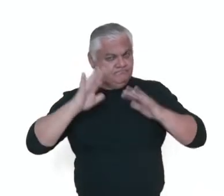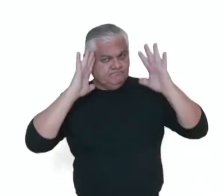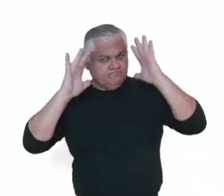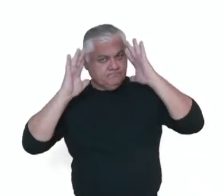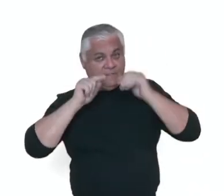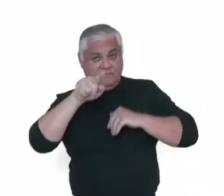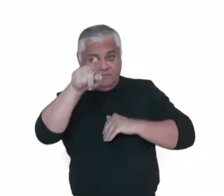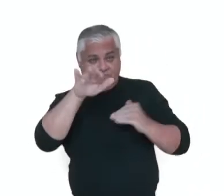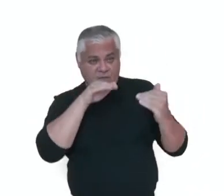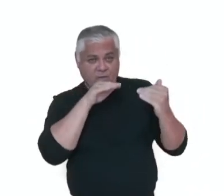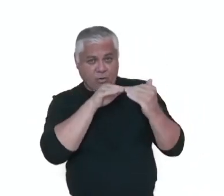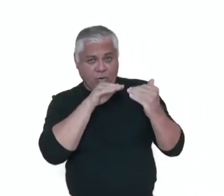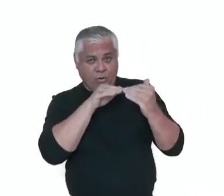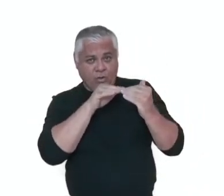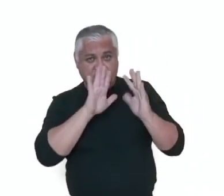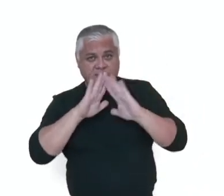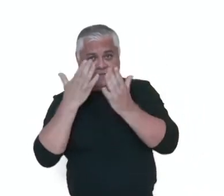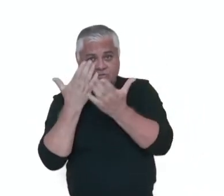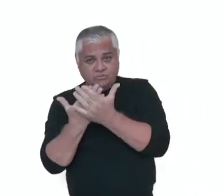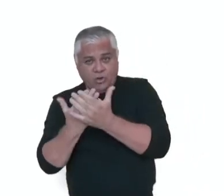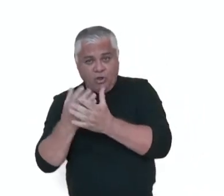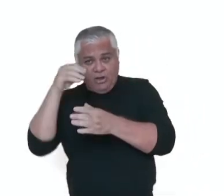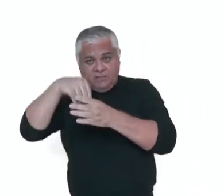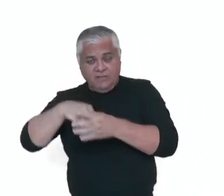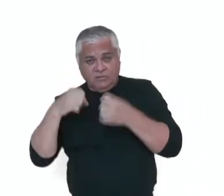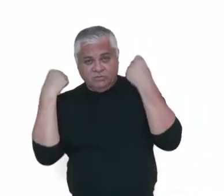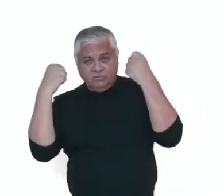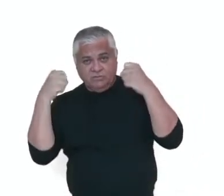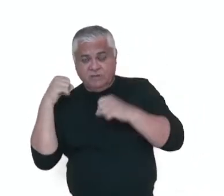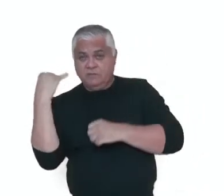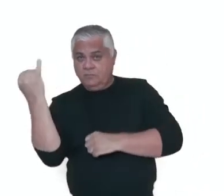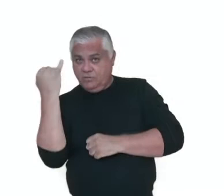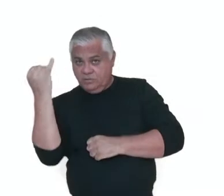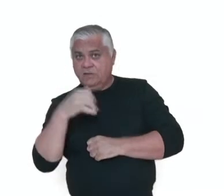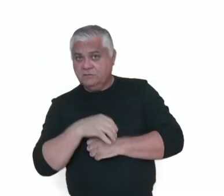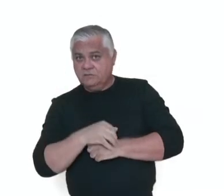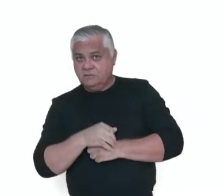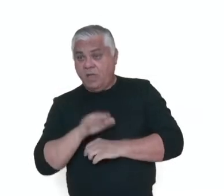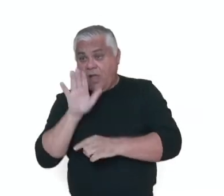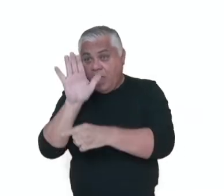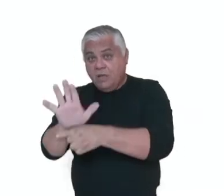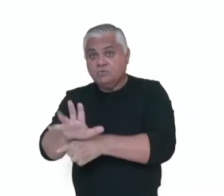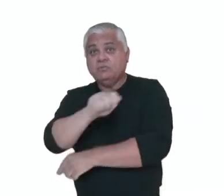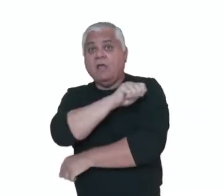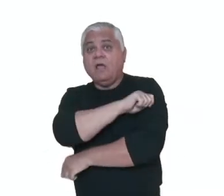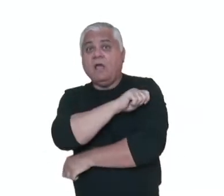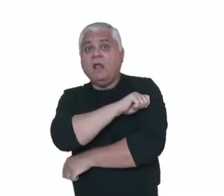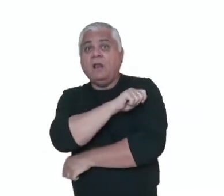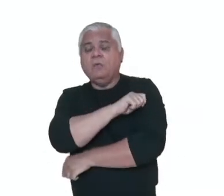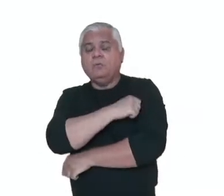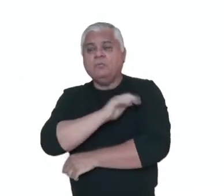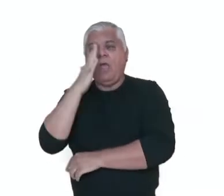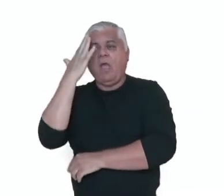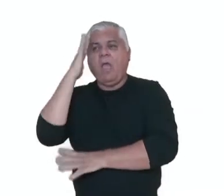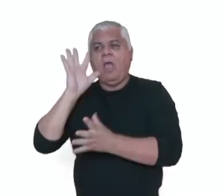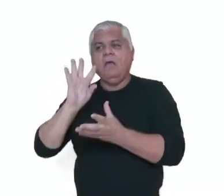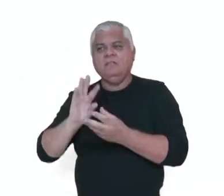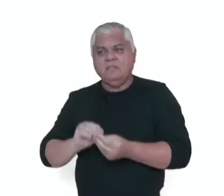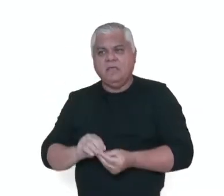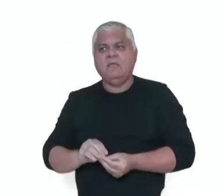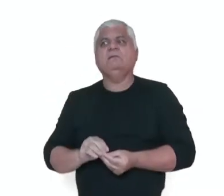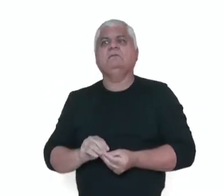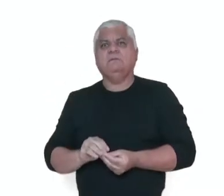presença da ginástica na escola é importante, pois contribui para que os estudantes constatem, interpretem,